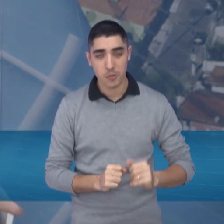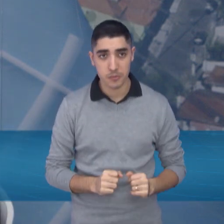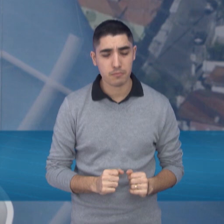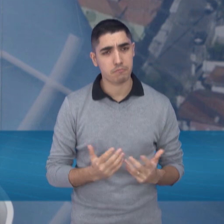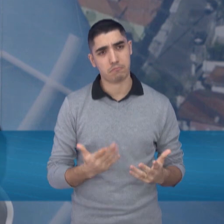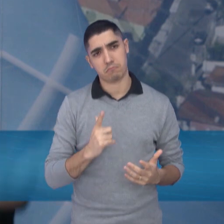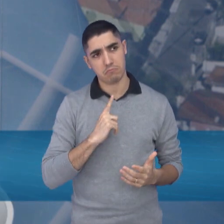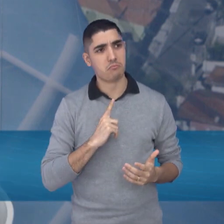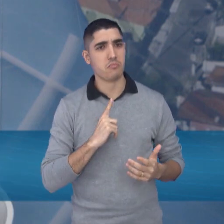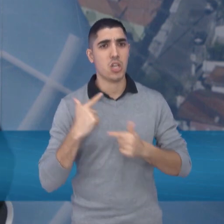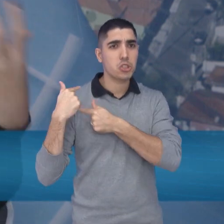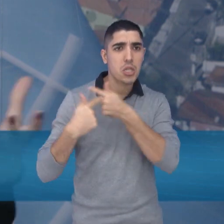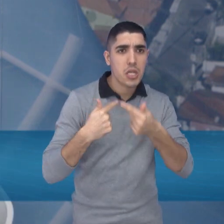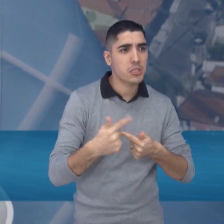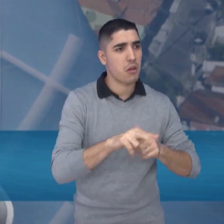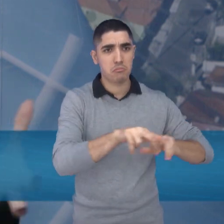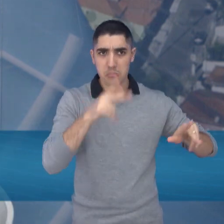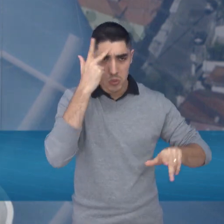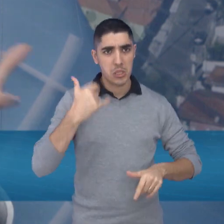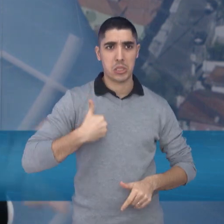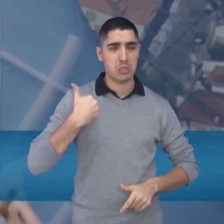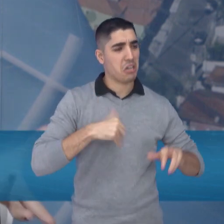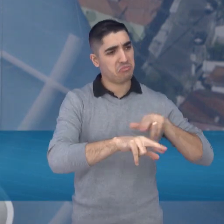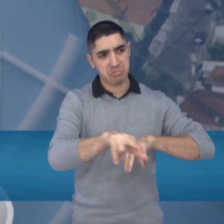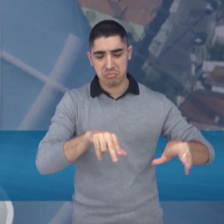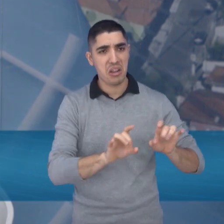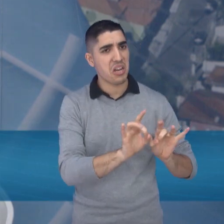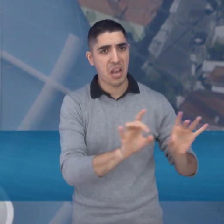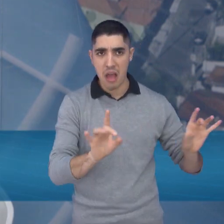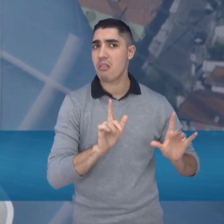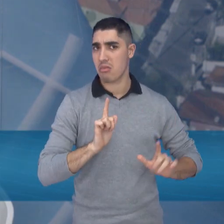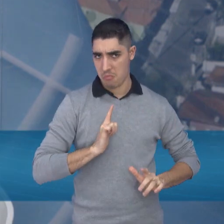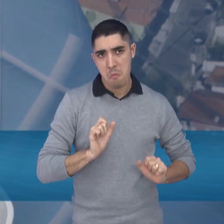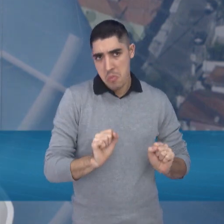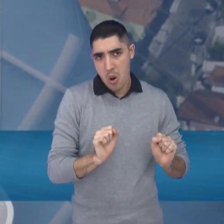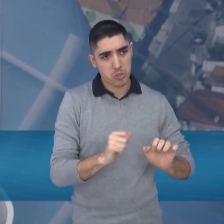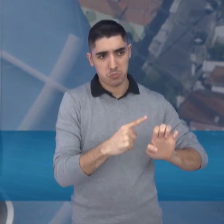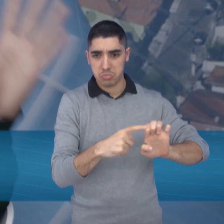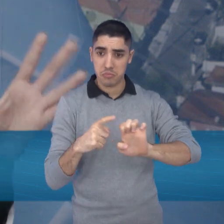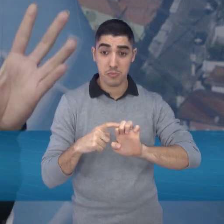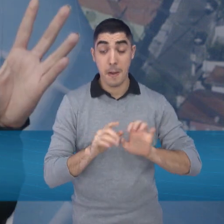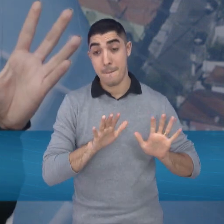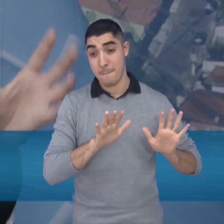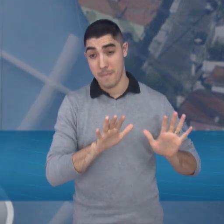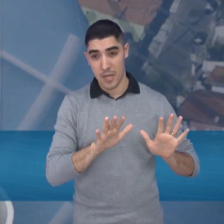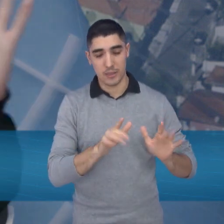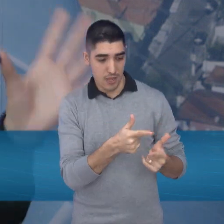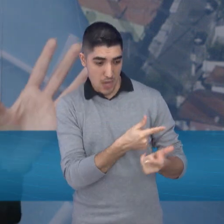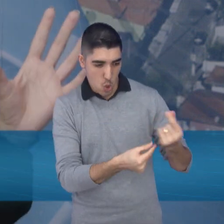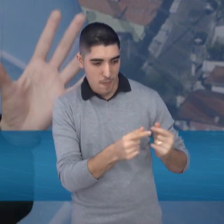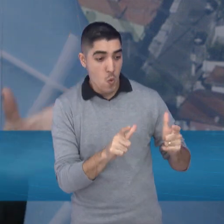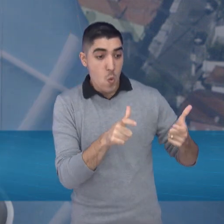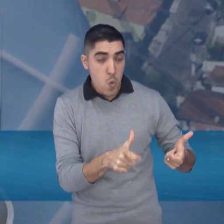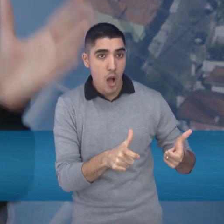de diferentes gerações, também idades, cada um com a sua referência, obviamente, mas a ideia, pelo menos central, ela não